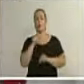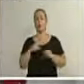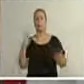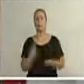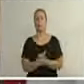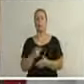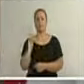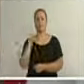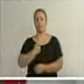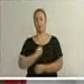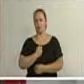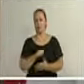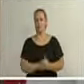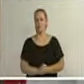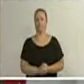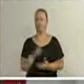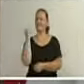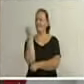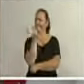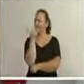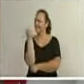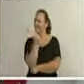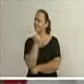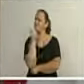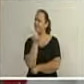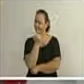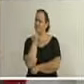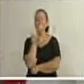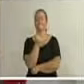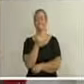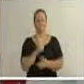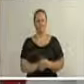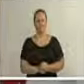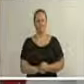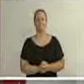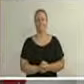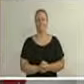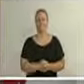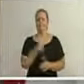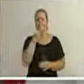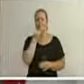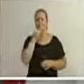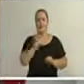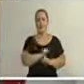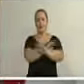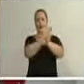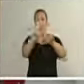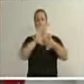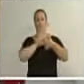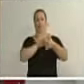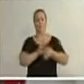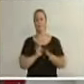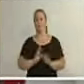é tão grave essa questão, e é tão claro que isso não caracteriza um golpe,